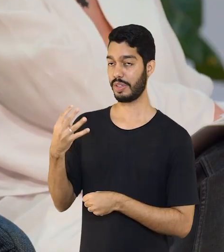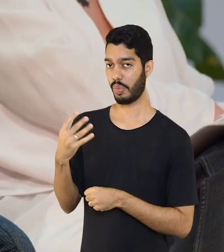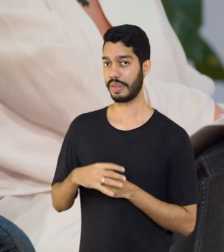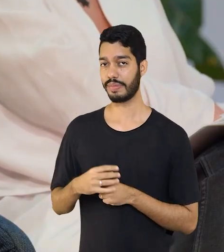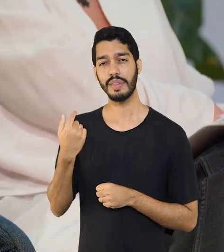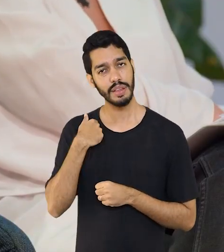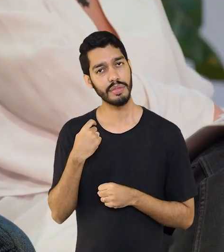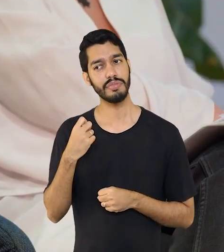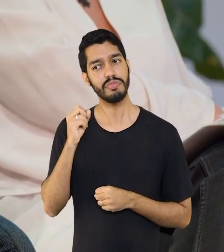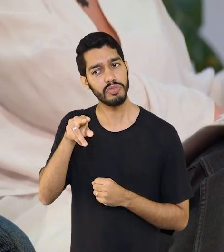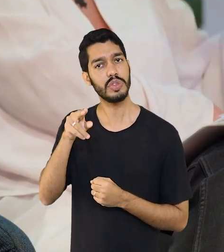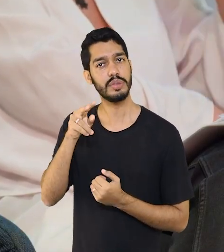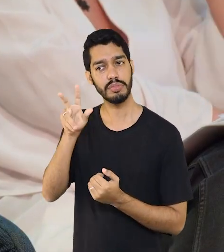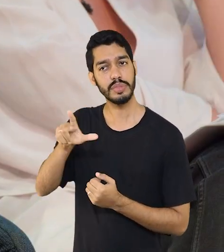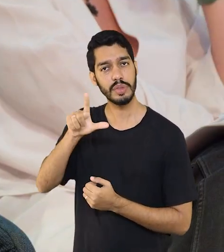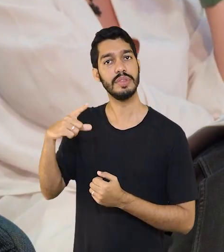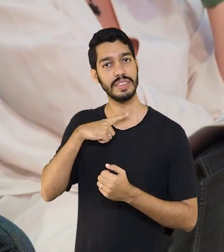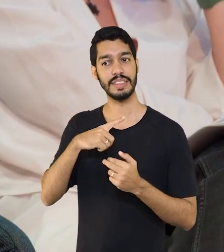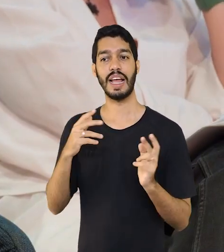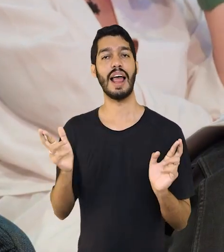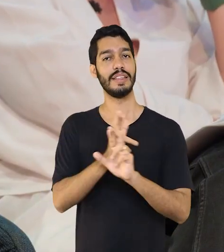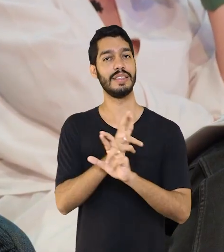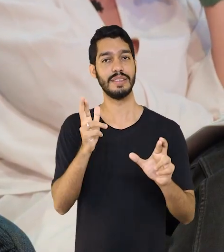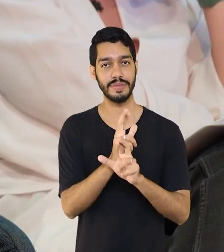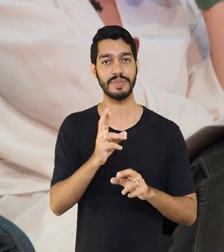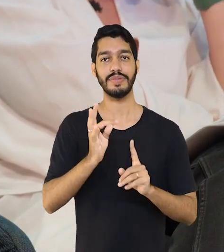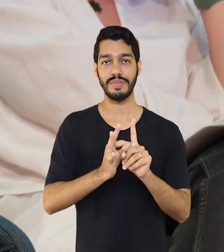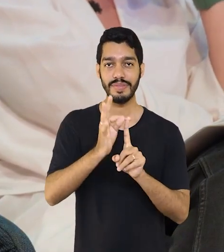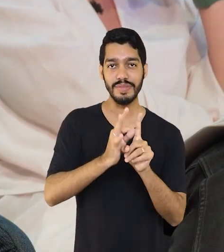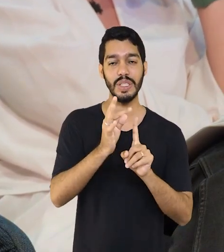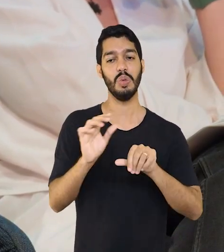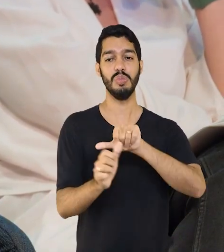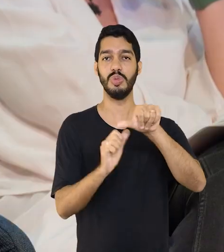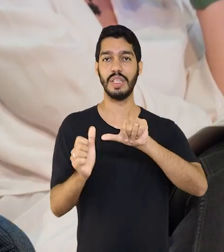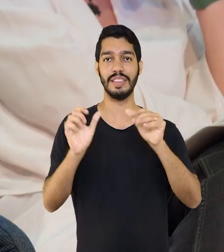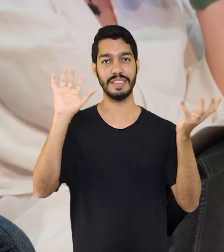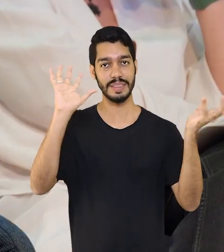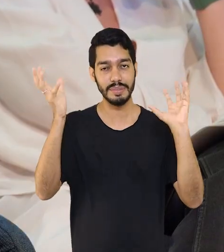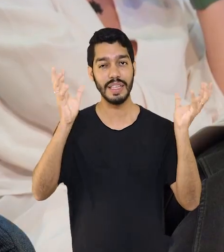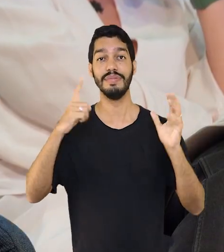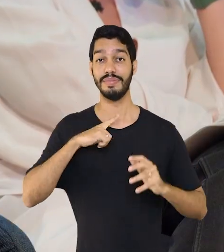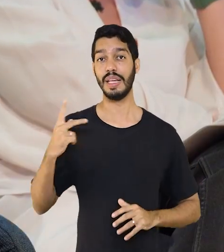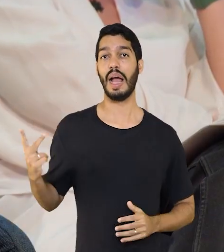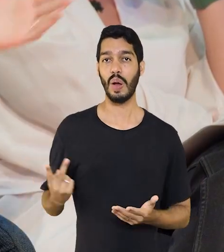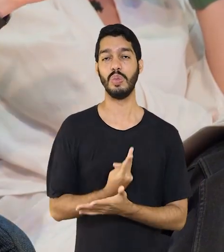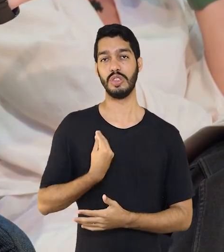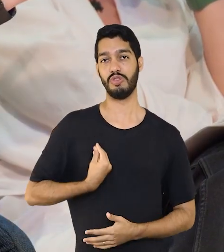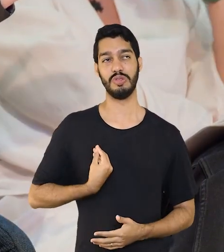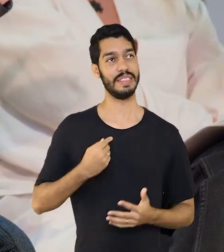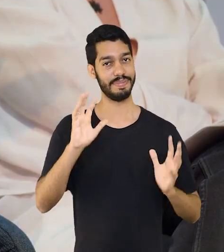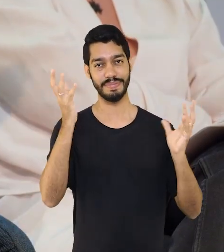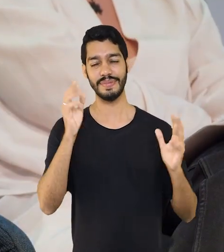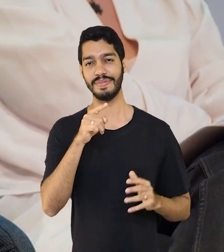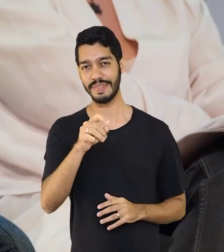olhar na literatura, tem relação com temperatura, com mudanças climáticas, e são coisas que estão acontecendo. O